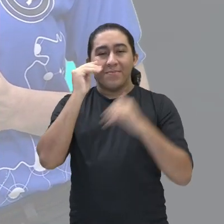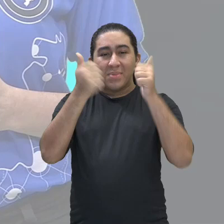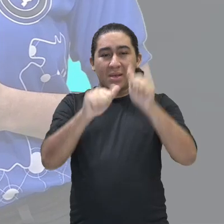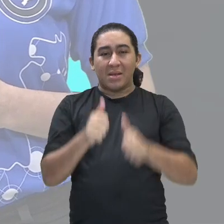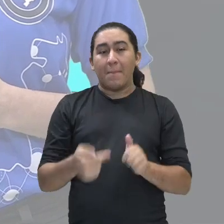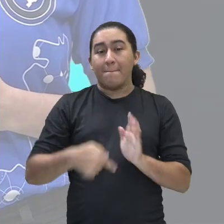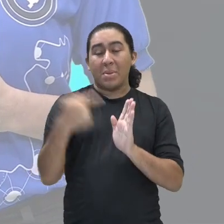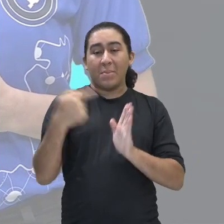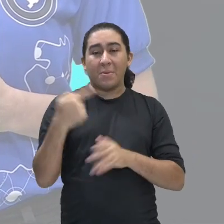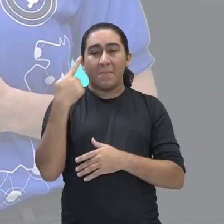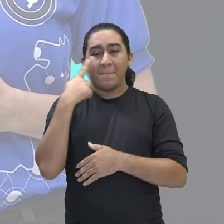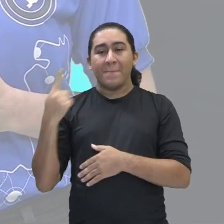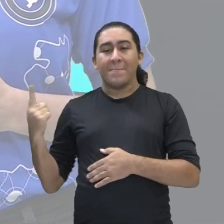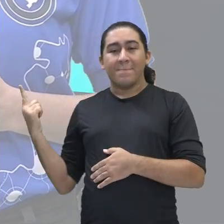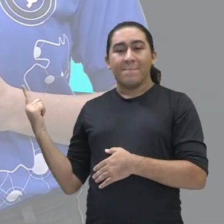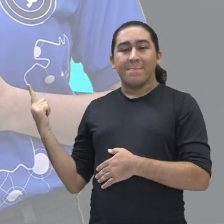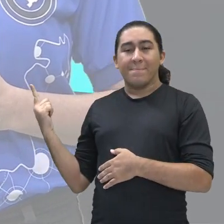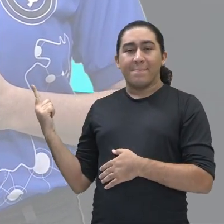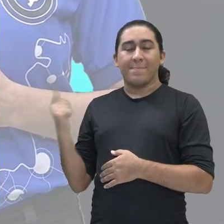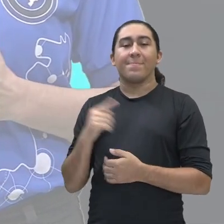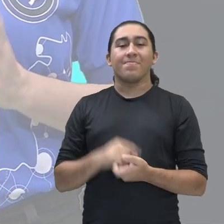parte aqui do nosso vocabulário.